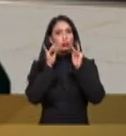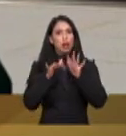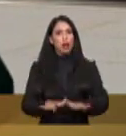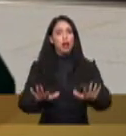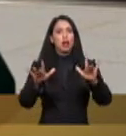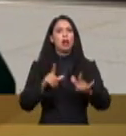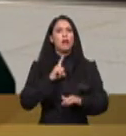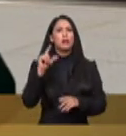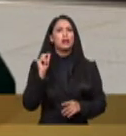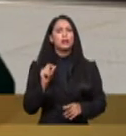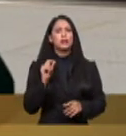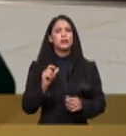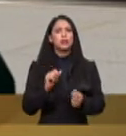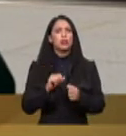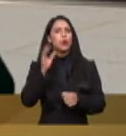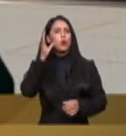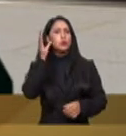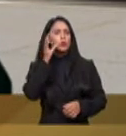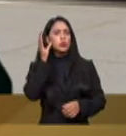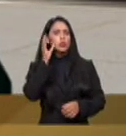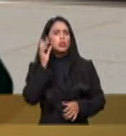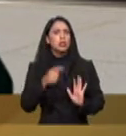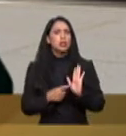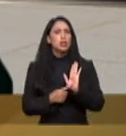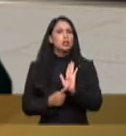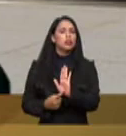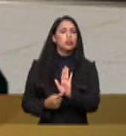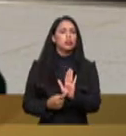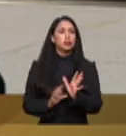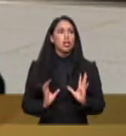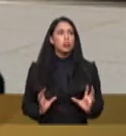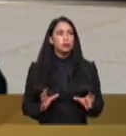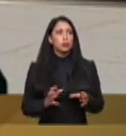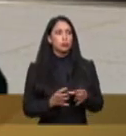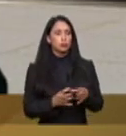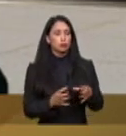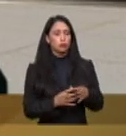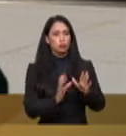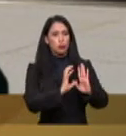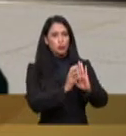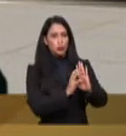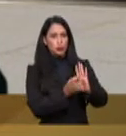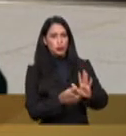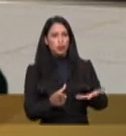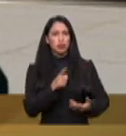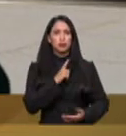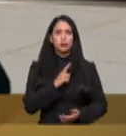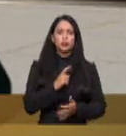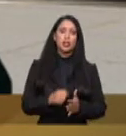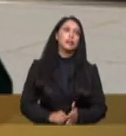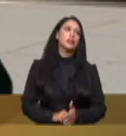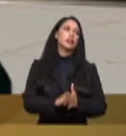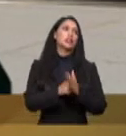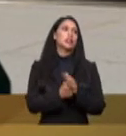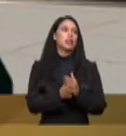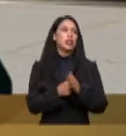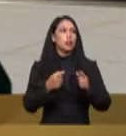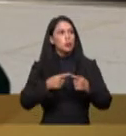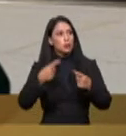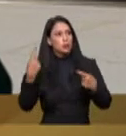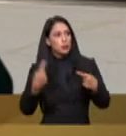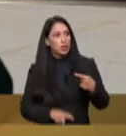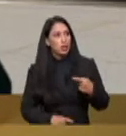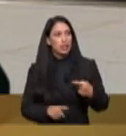finalidade de promover ou beneficiar candidatos ou suas agremiações. Vedada a realização de propaganda negativa.